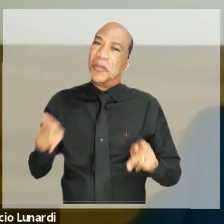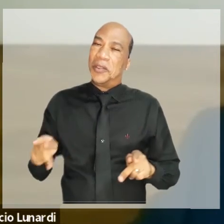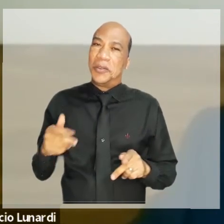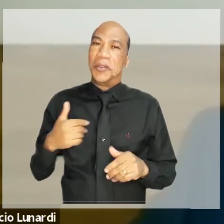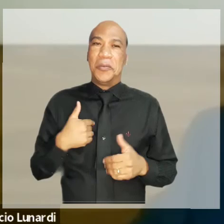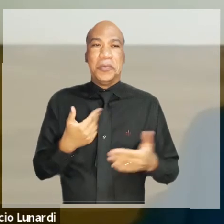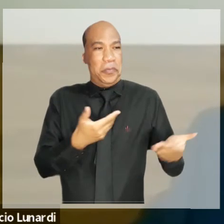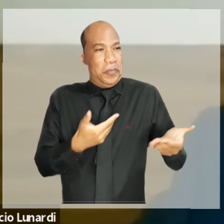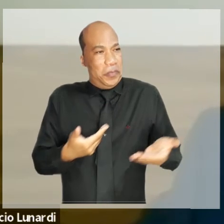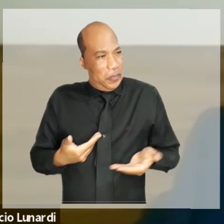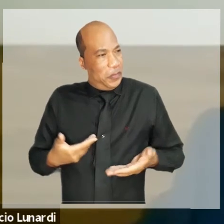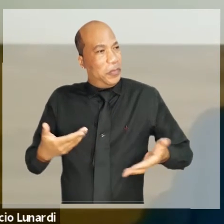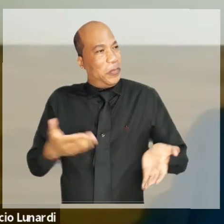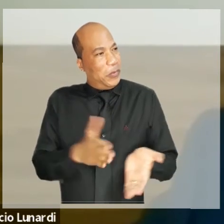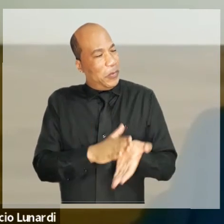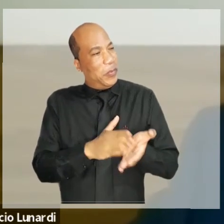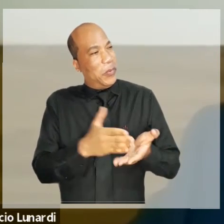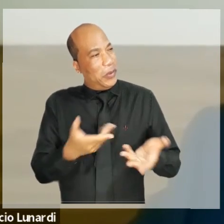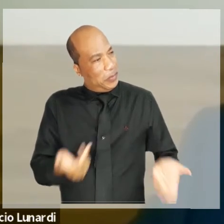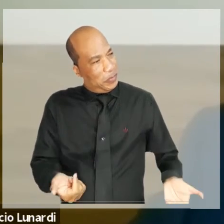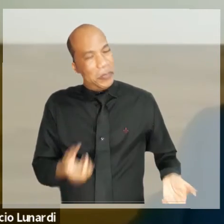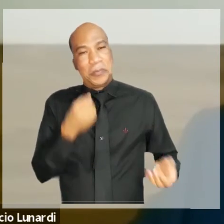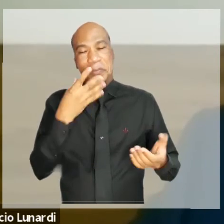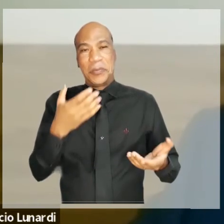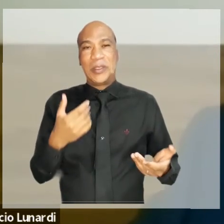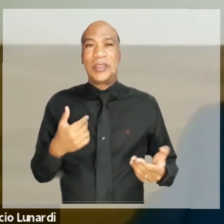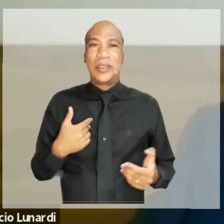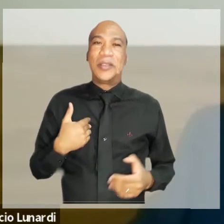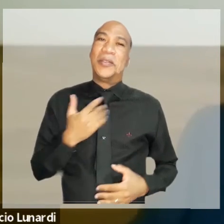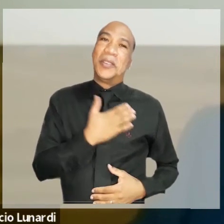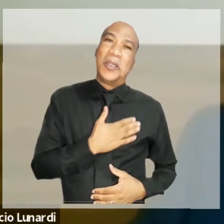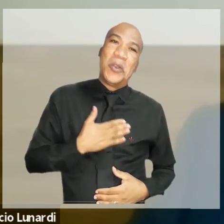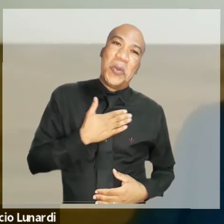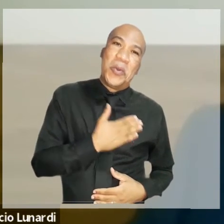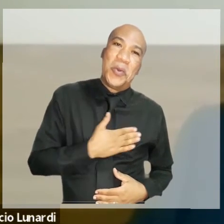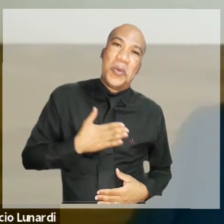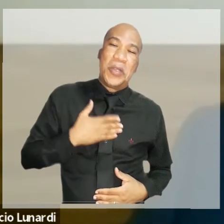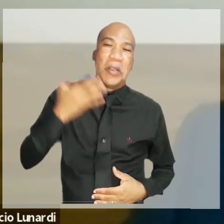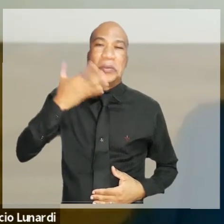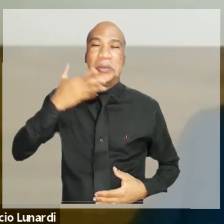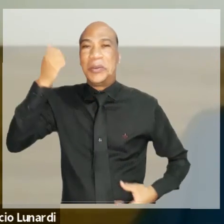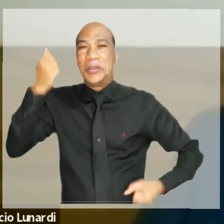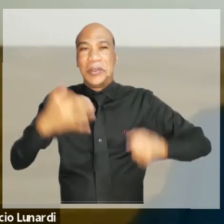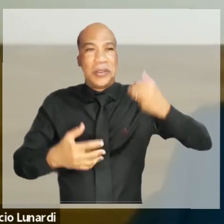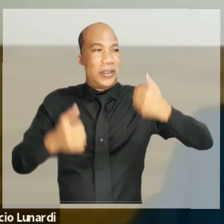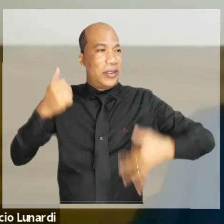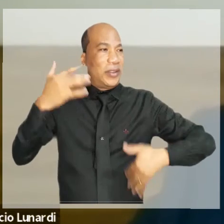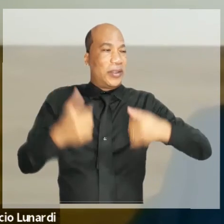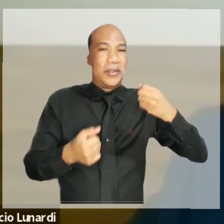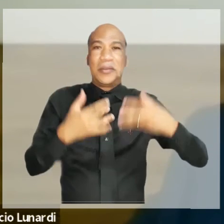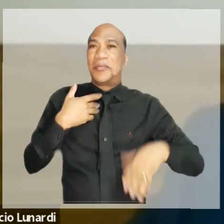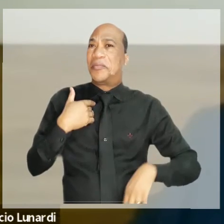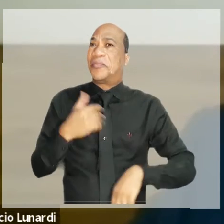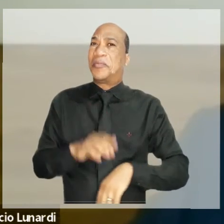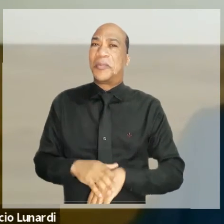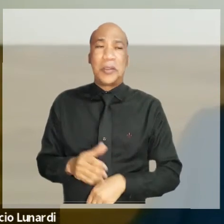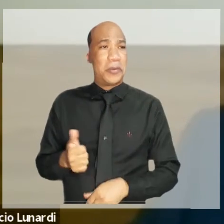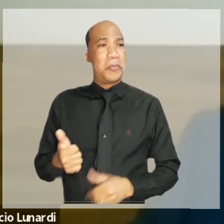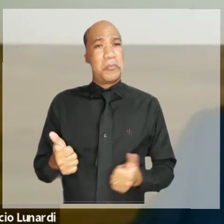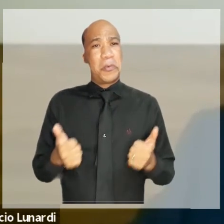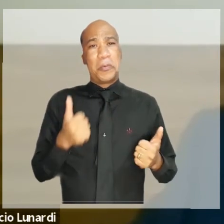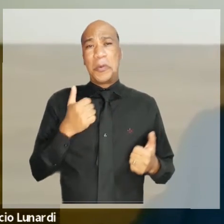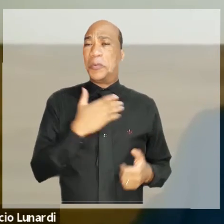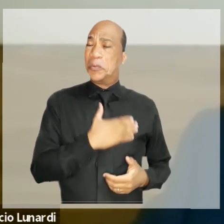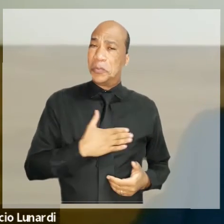bate-papo foi muito, muito profícuo para todos nós, e agradecemos também, né, a todos aqueles que estiveram com a gente aqui durante o seminário, a